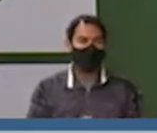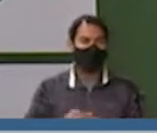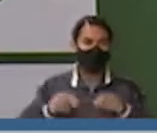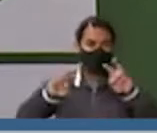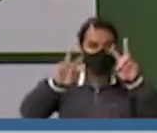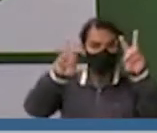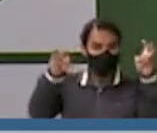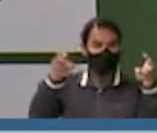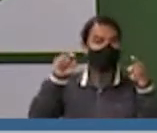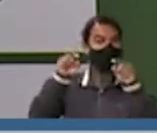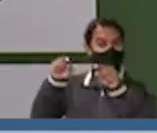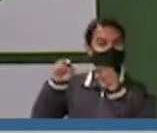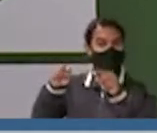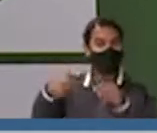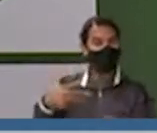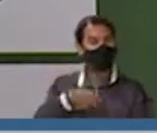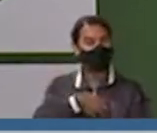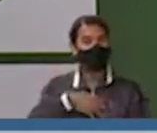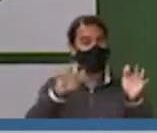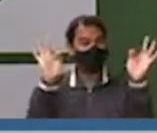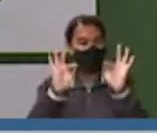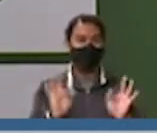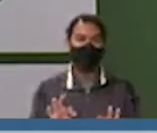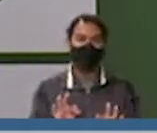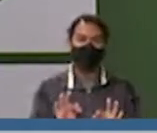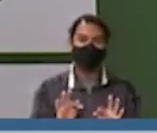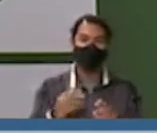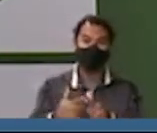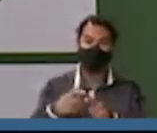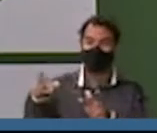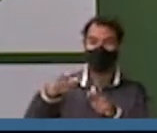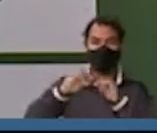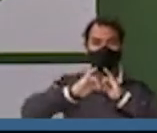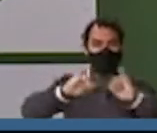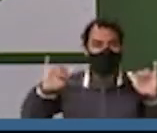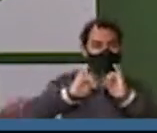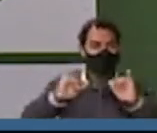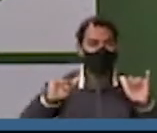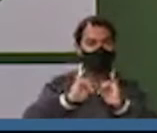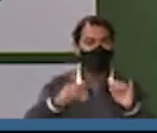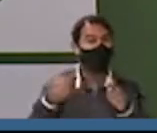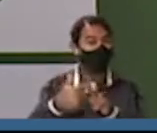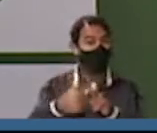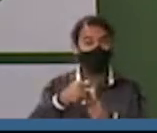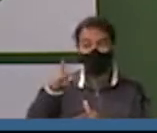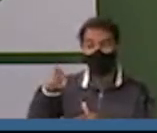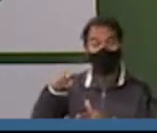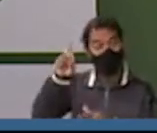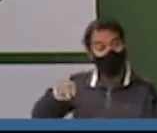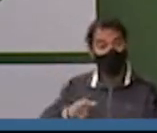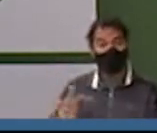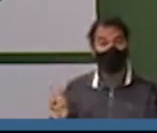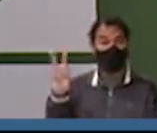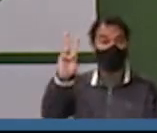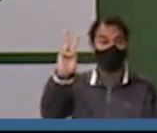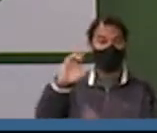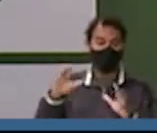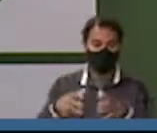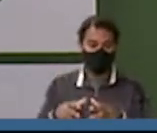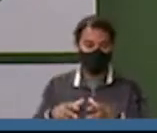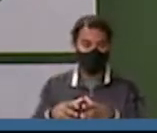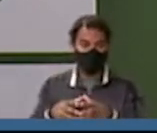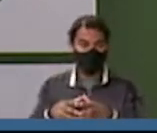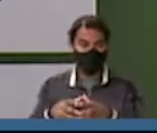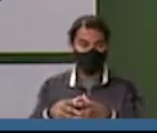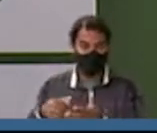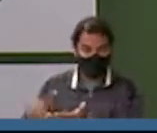nos agradado muito falar, porque é um reconhecimento ao esforço coletivo